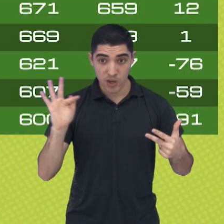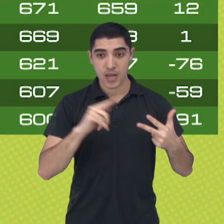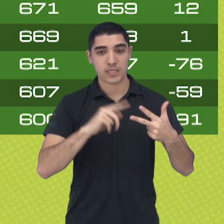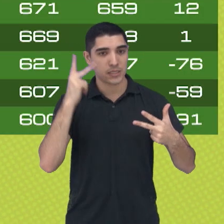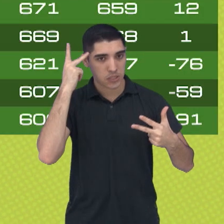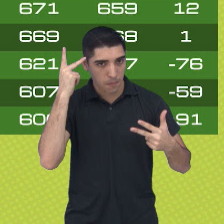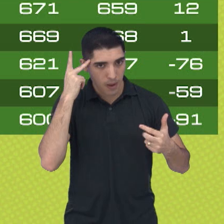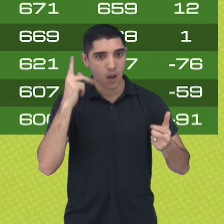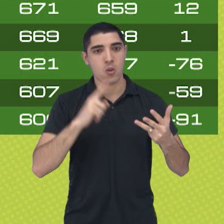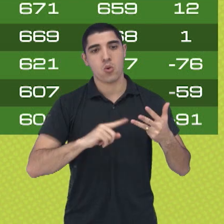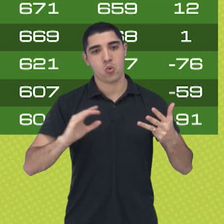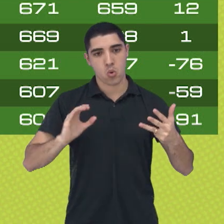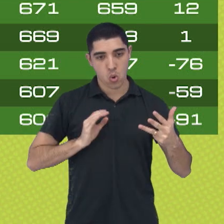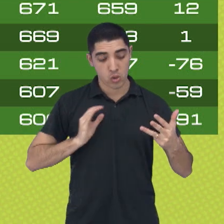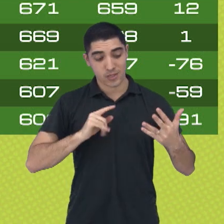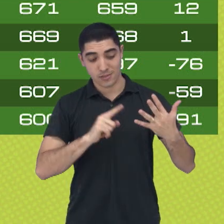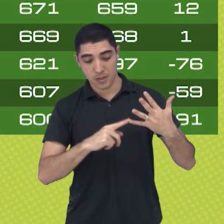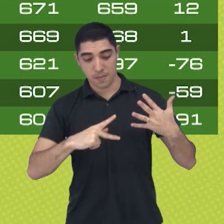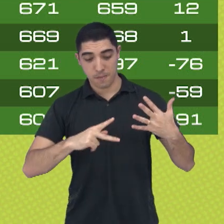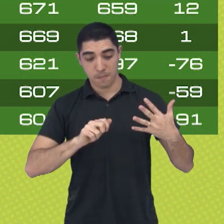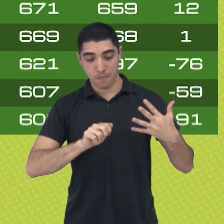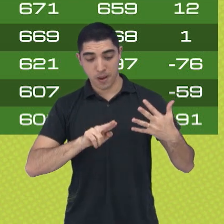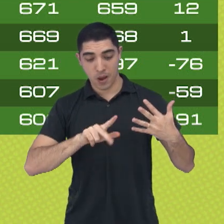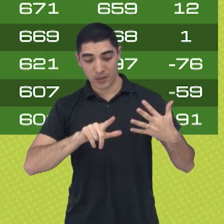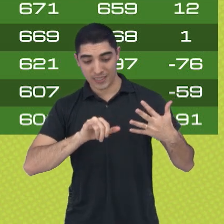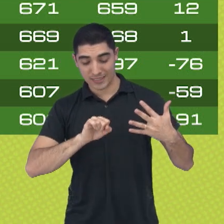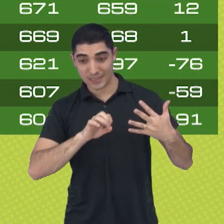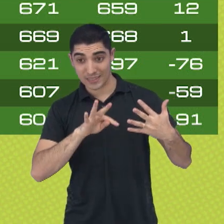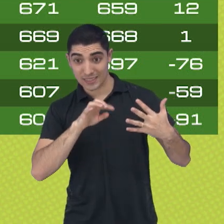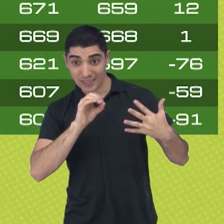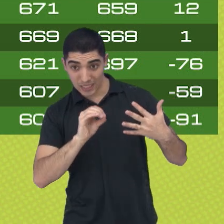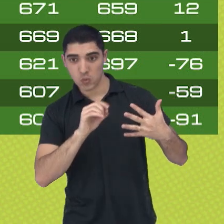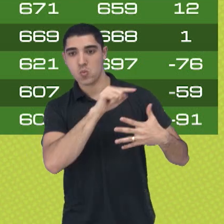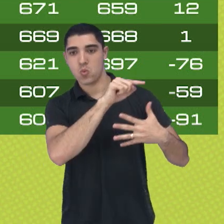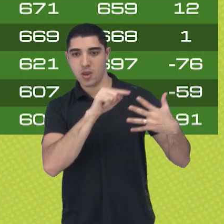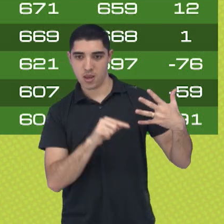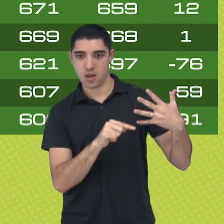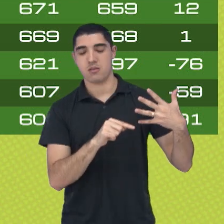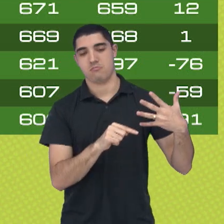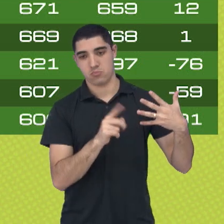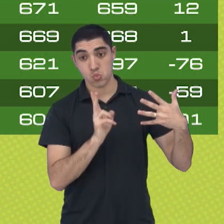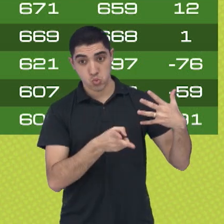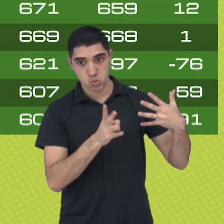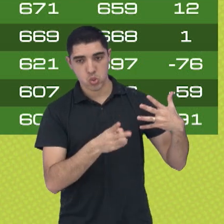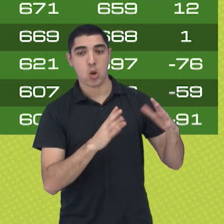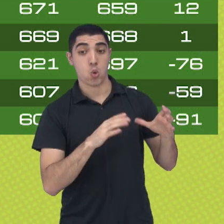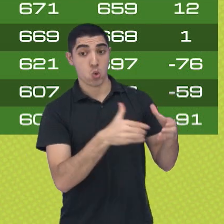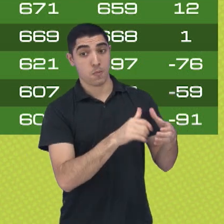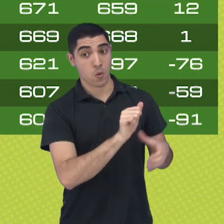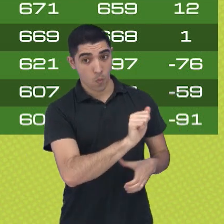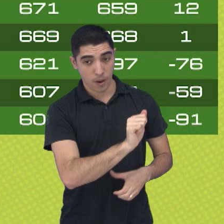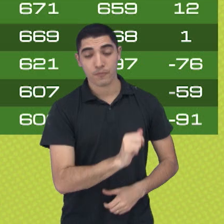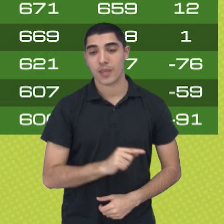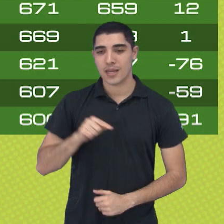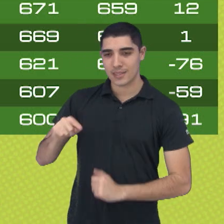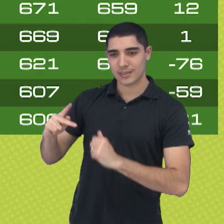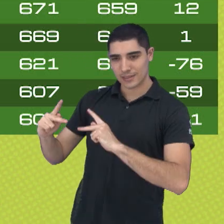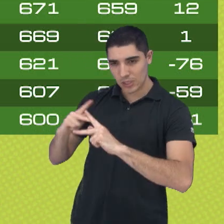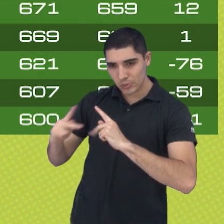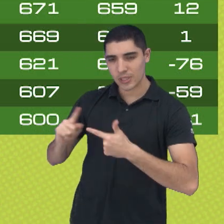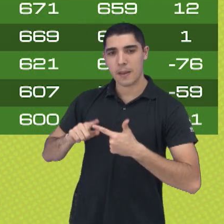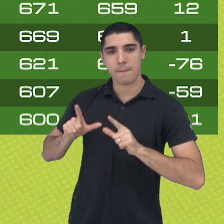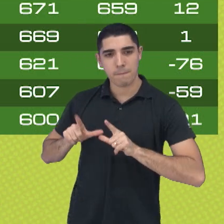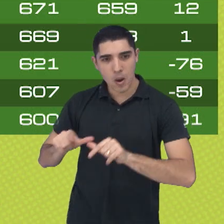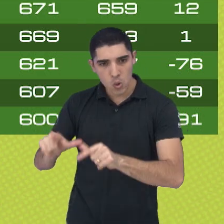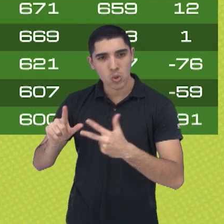Corinthians e o Paulistano eles vão jogar entre eles com o mando de quadra invertido em relação a esta primeira fase. São José, Bauru, Osasco,